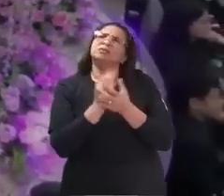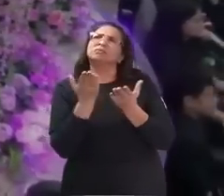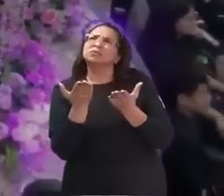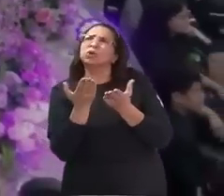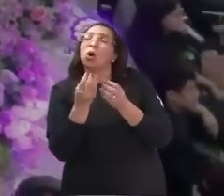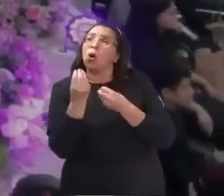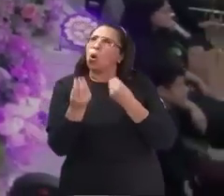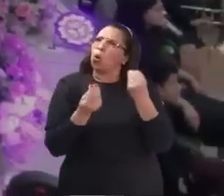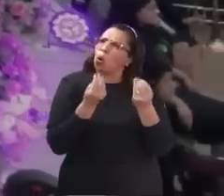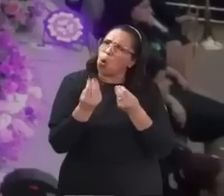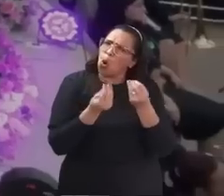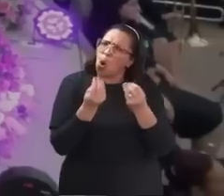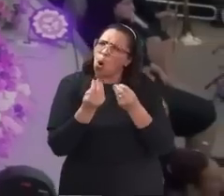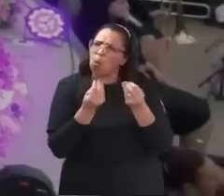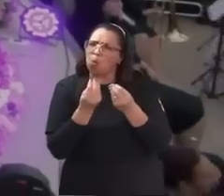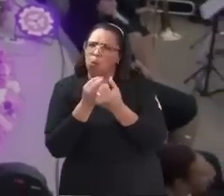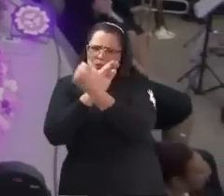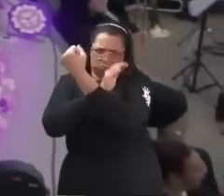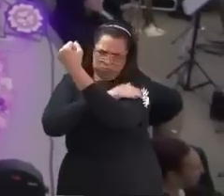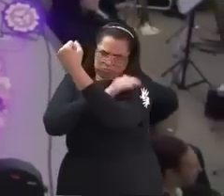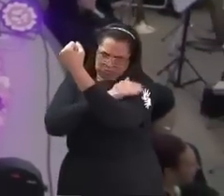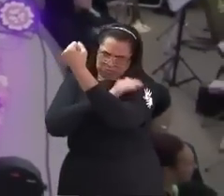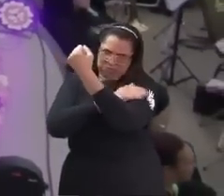porque com base no Gênesis, valor nenhum.